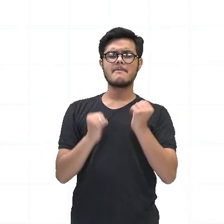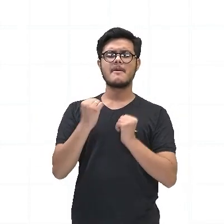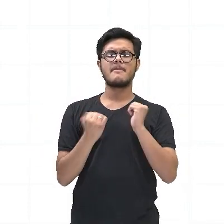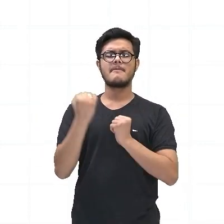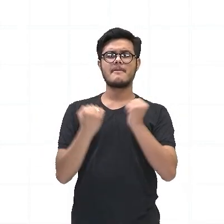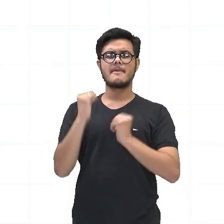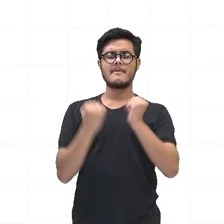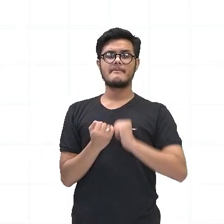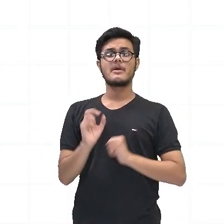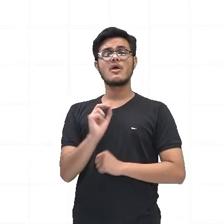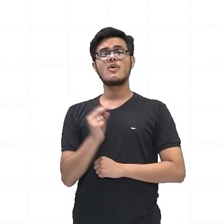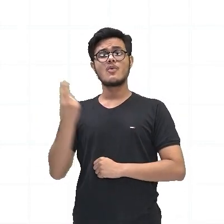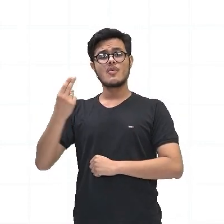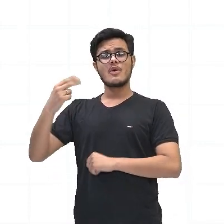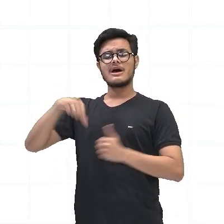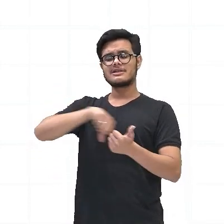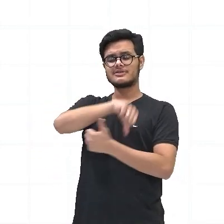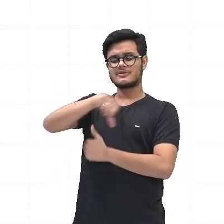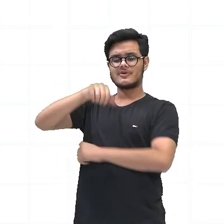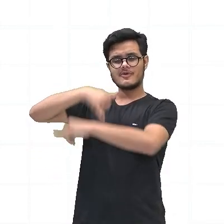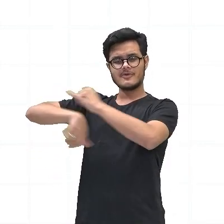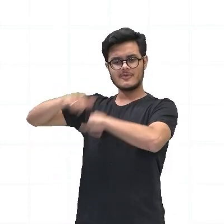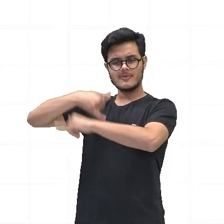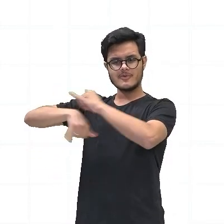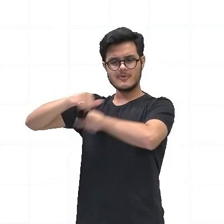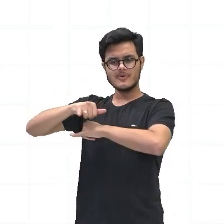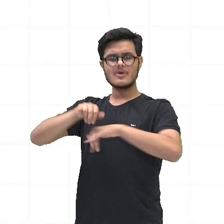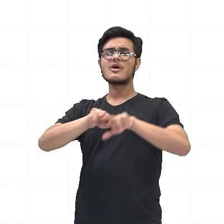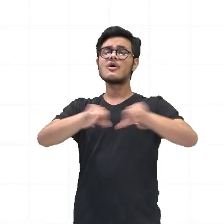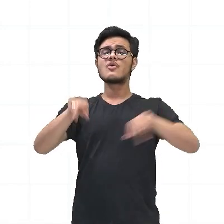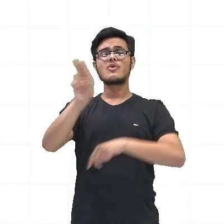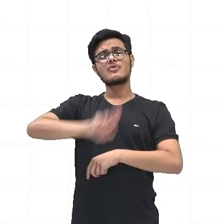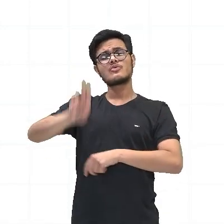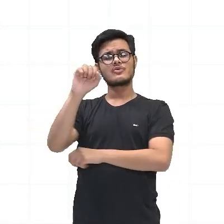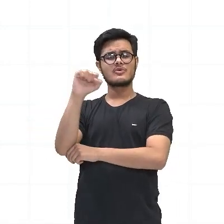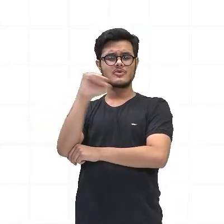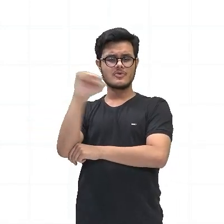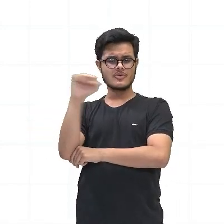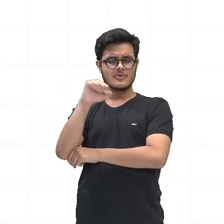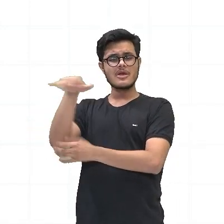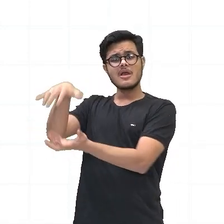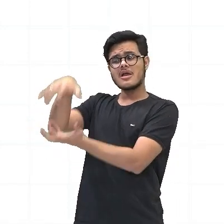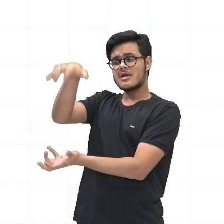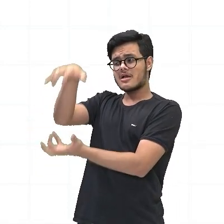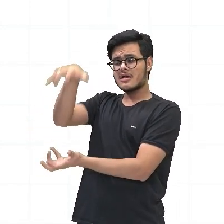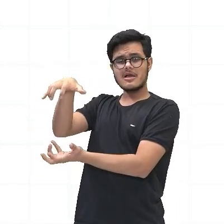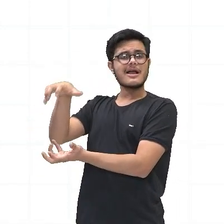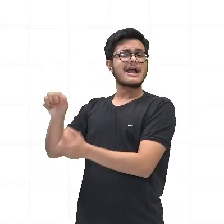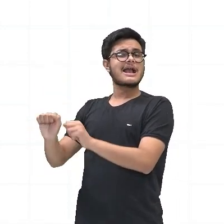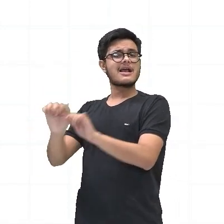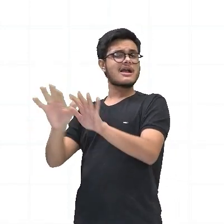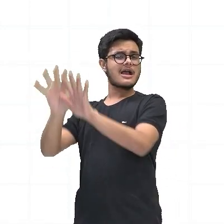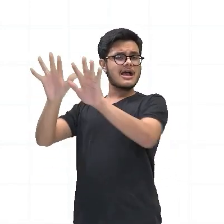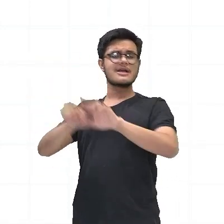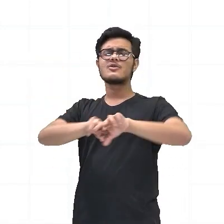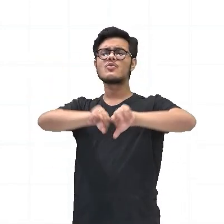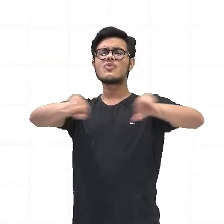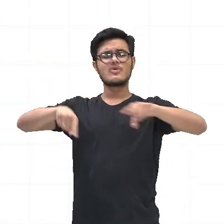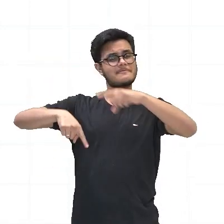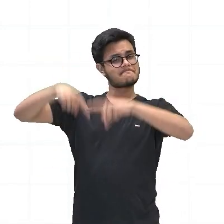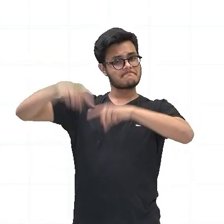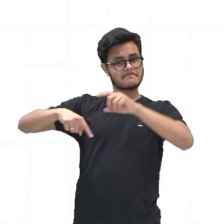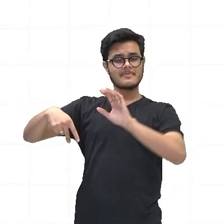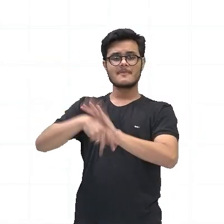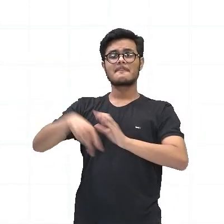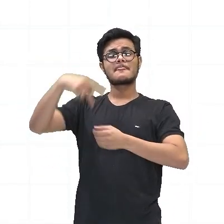e termoelétricas e combustíveis para veículos como gás de cozinha, entre outros produtos. Então, o